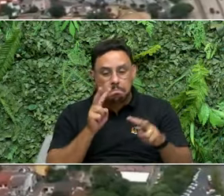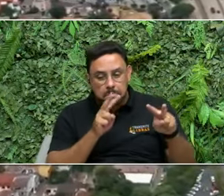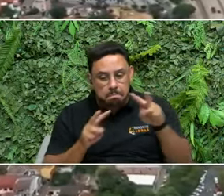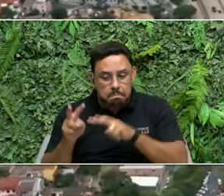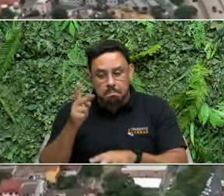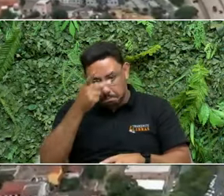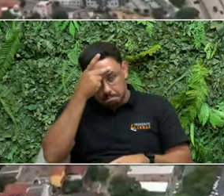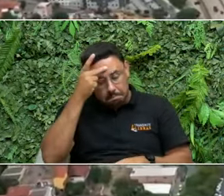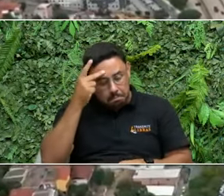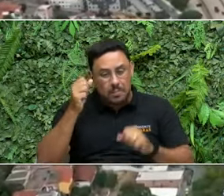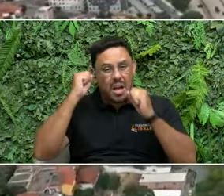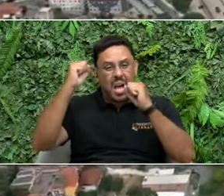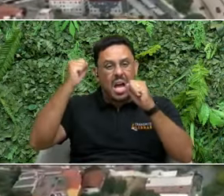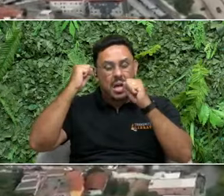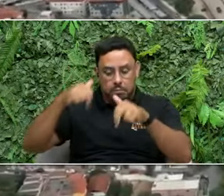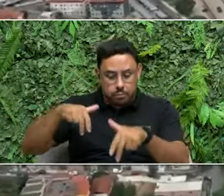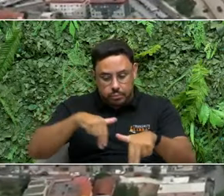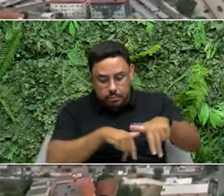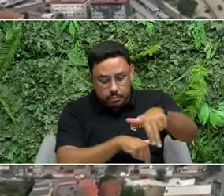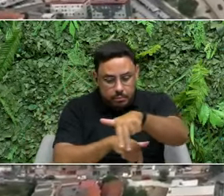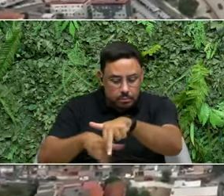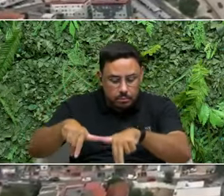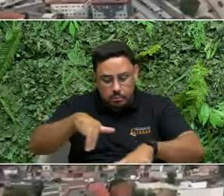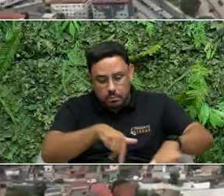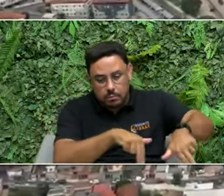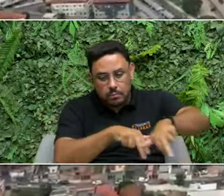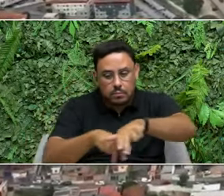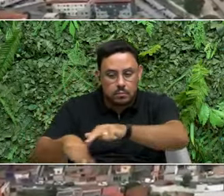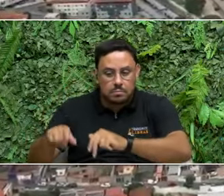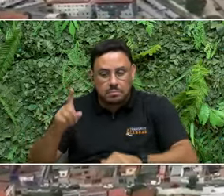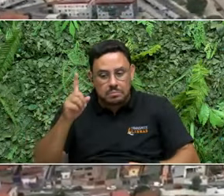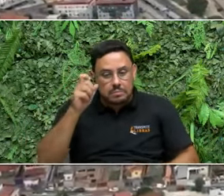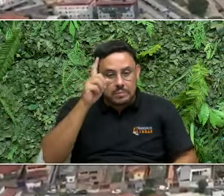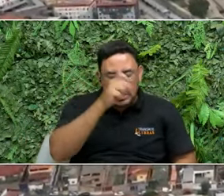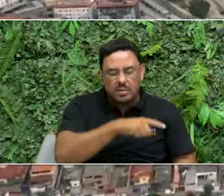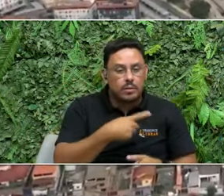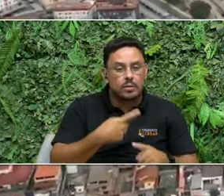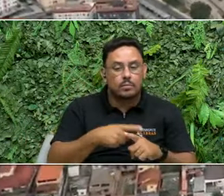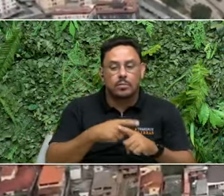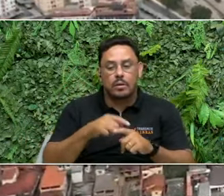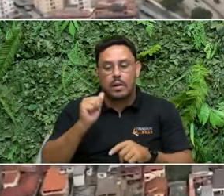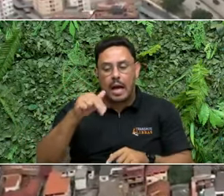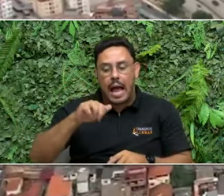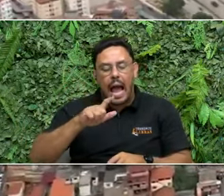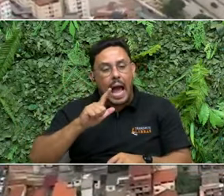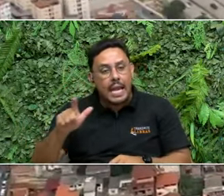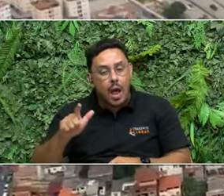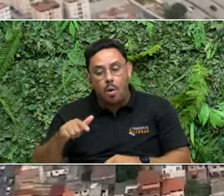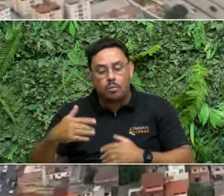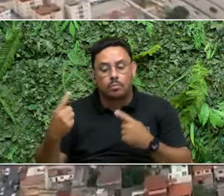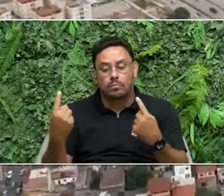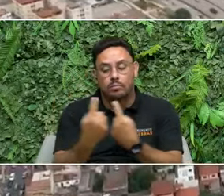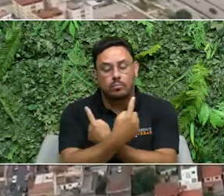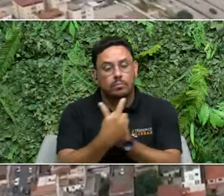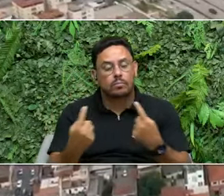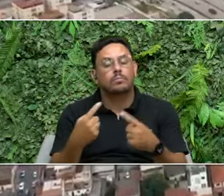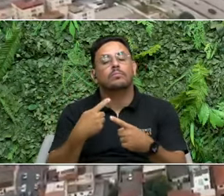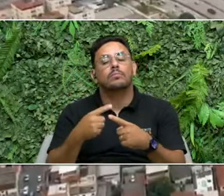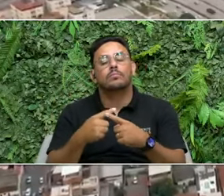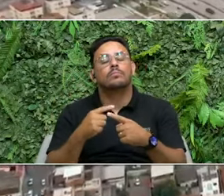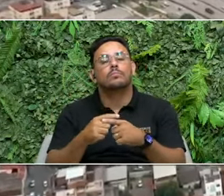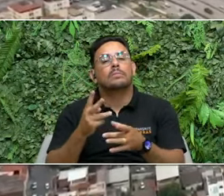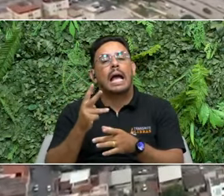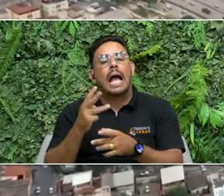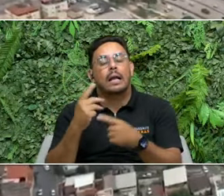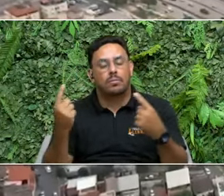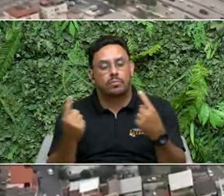torcedores que chegam ao estádio Bob movimentação ainda muito difícil especialmente no anel rodoviário é o primeiro recado que o motorista torcedor deve saber o sentido do Rio de